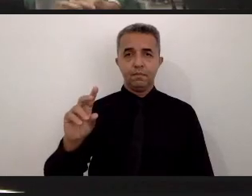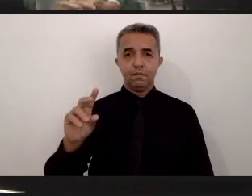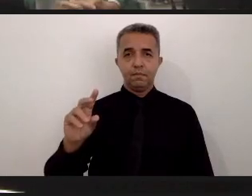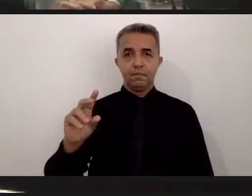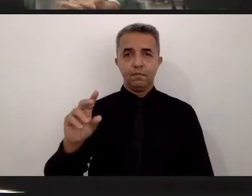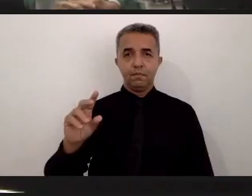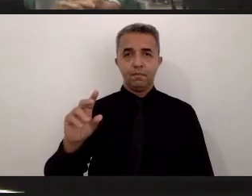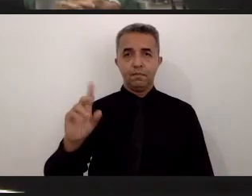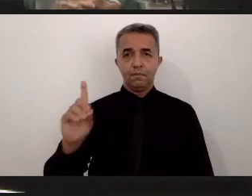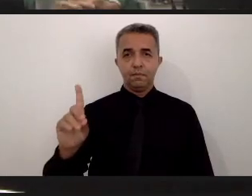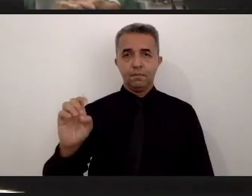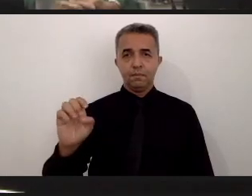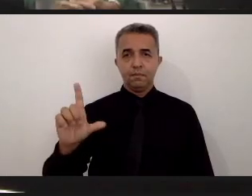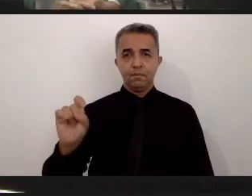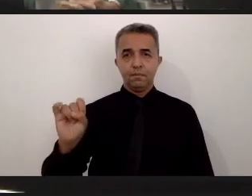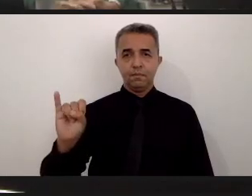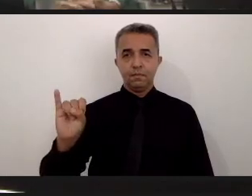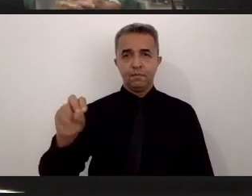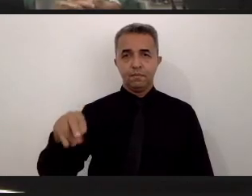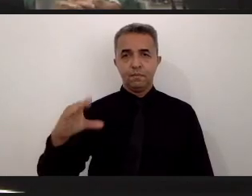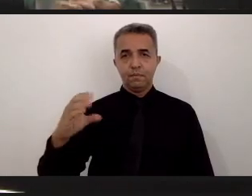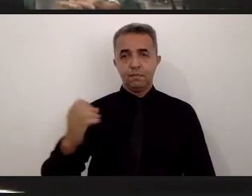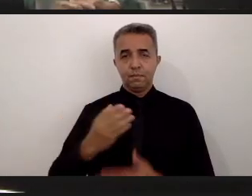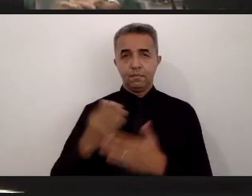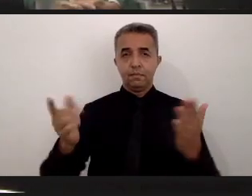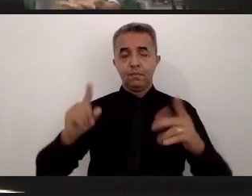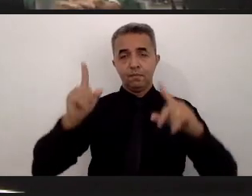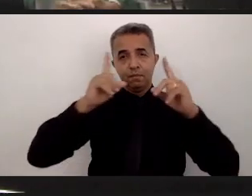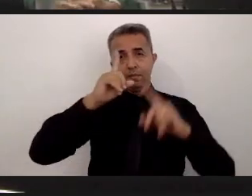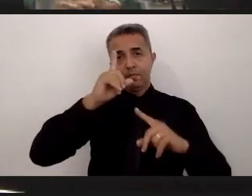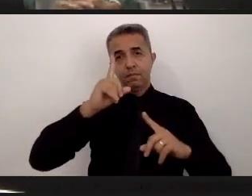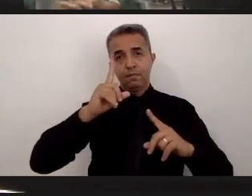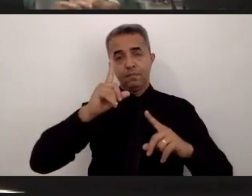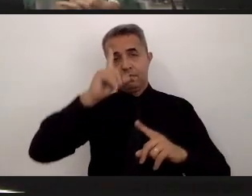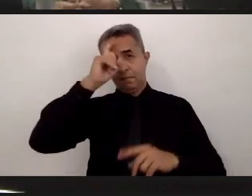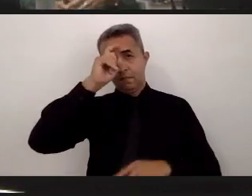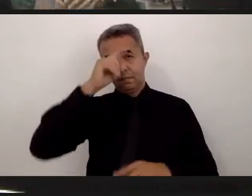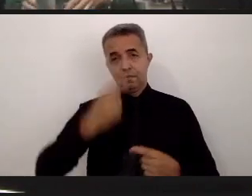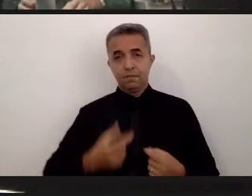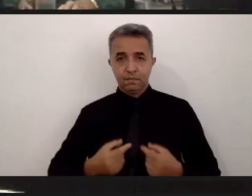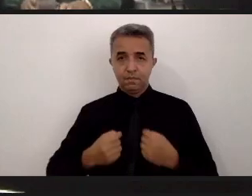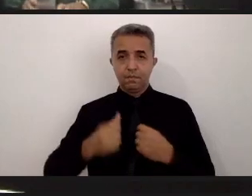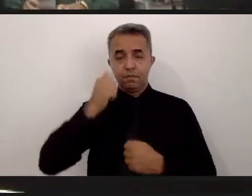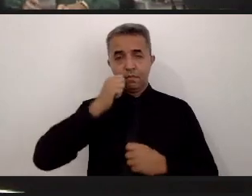Hospital do Câncer, uma guerreira, mulher virtuosa. Fique à vontade, Lelê.